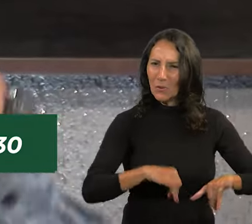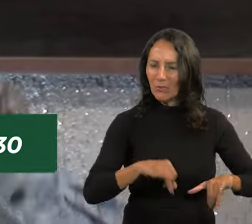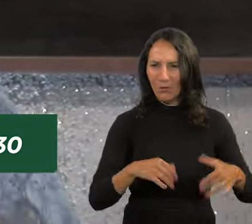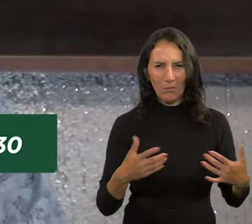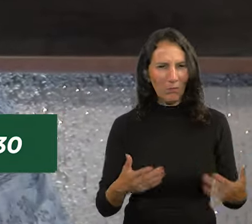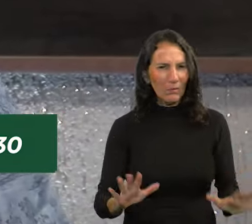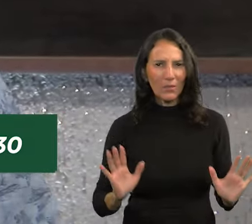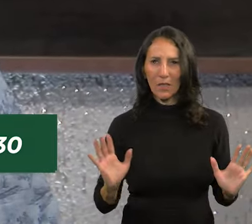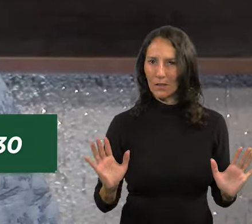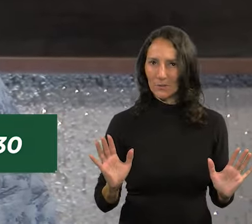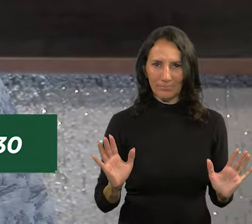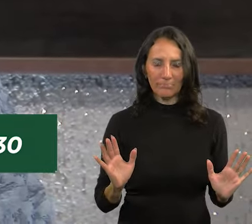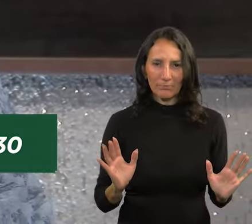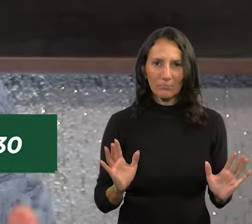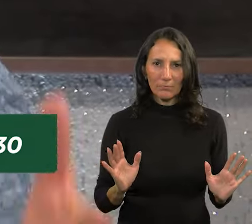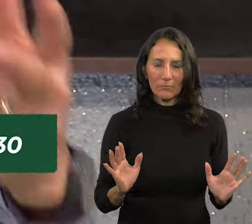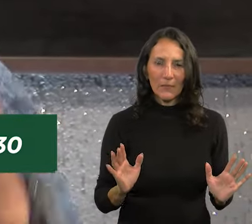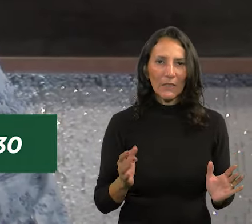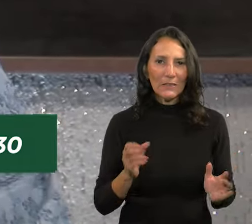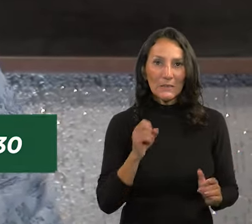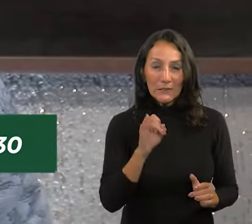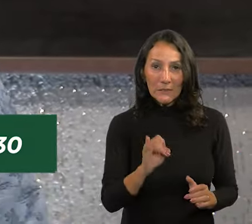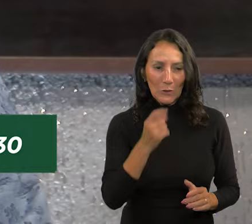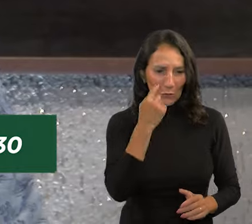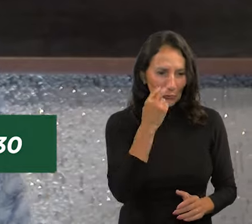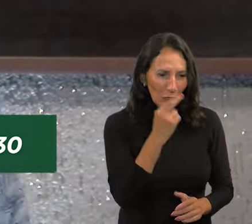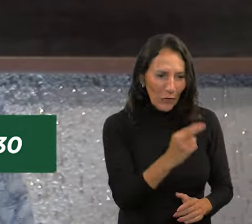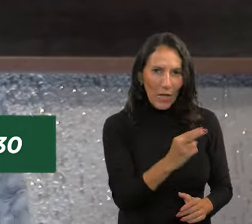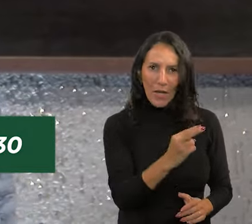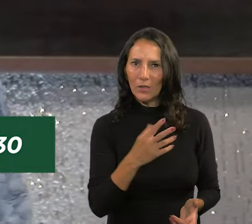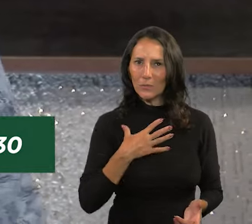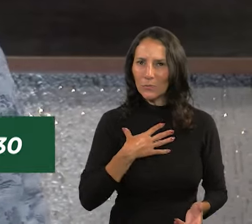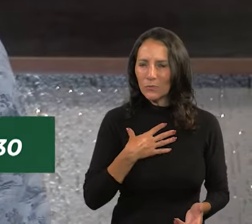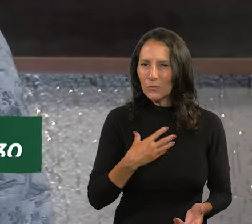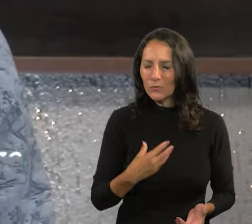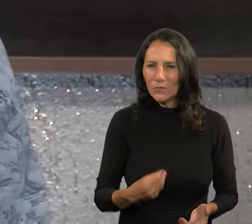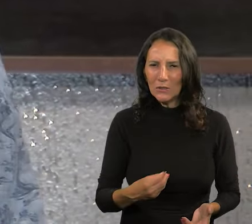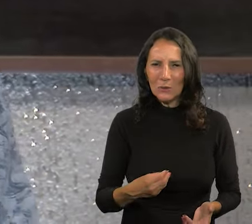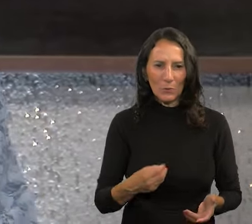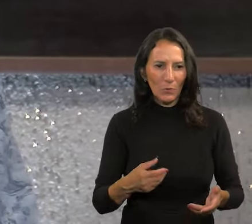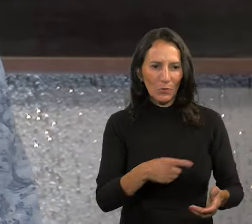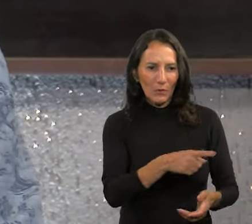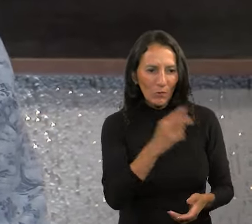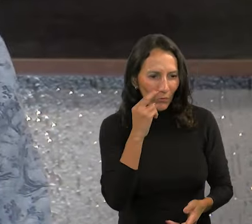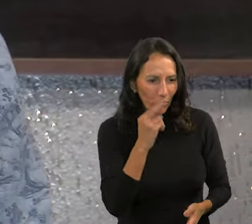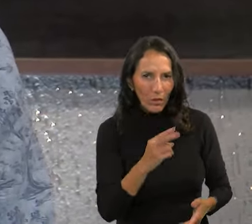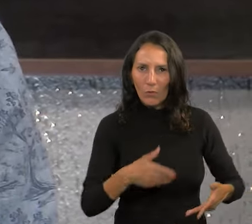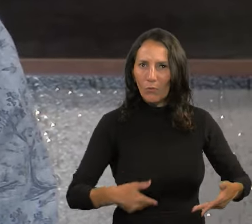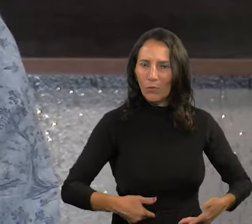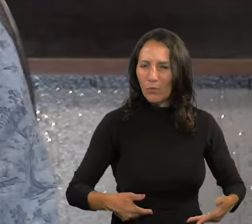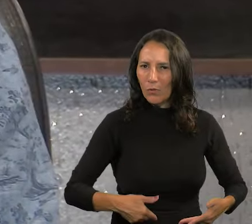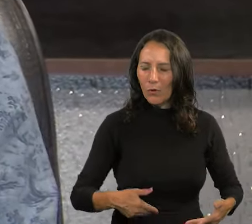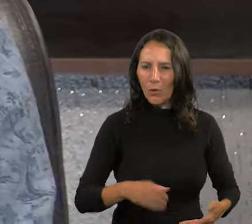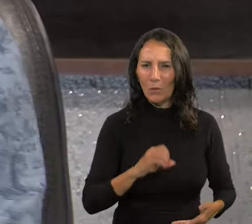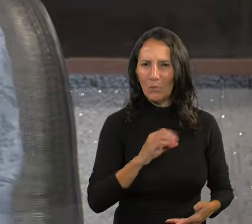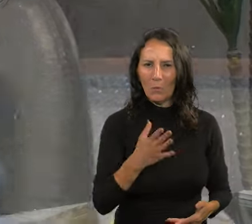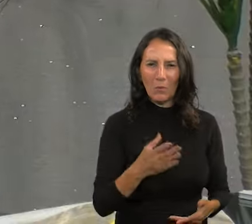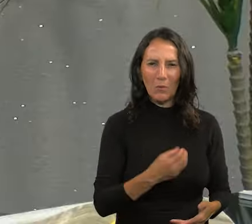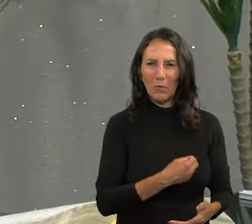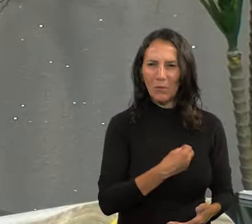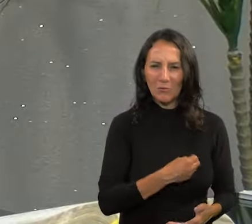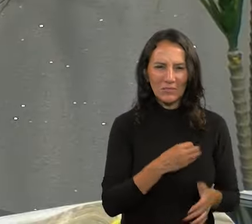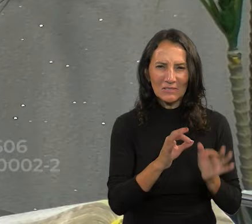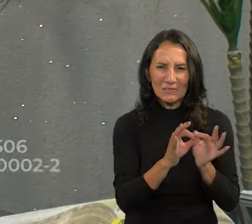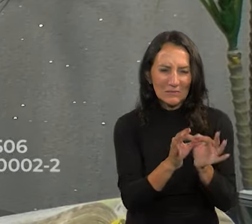me realizaria se eu os visse passando fome ou vivendo uma vida medíocre.